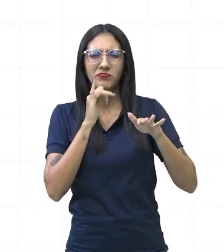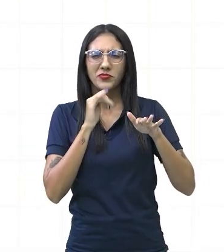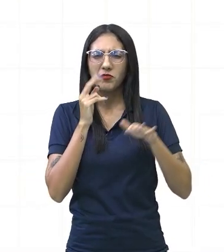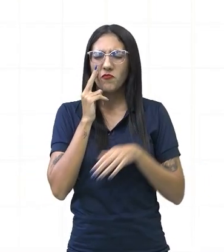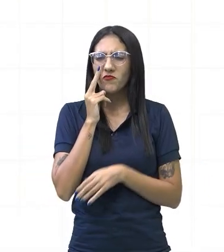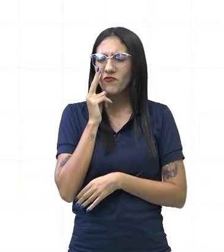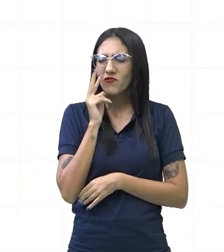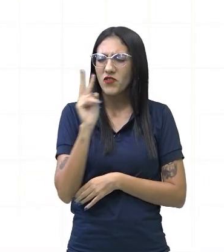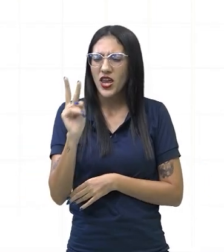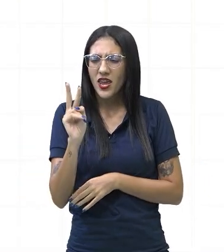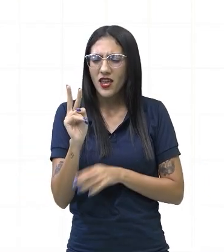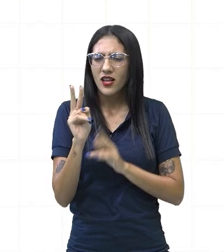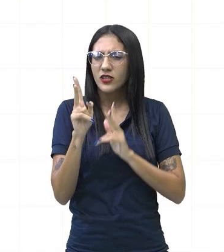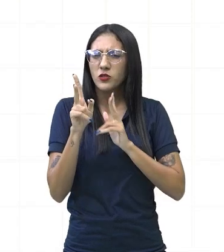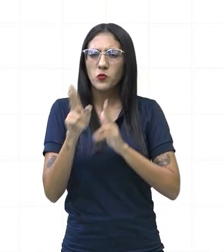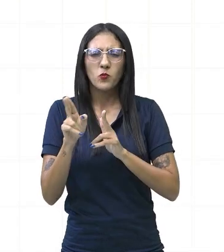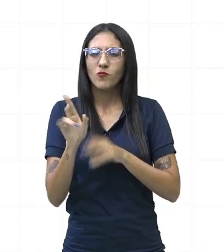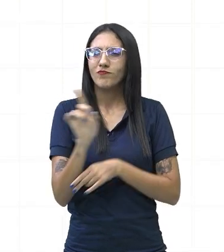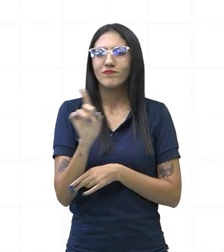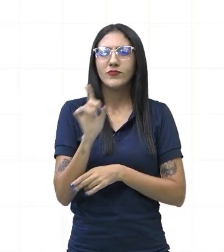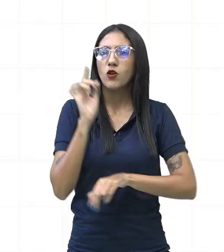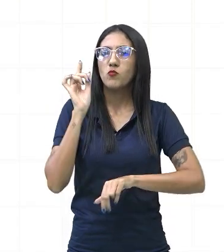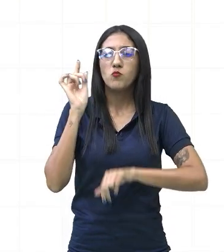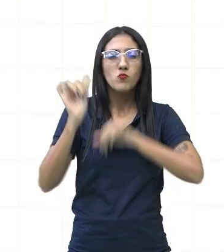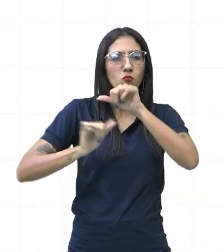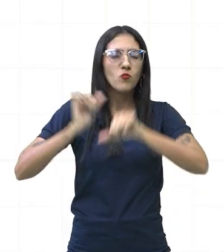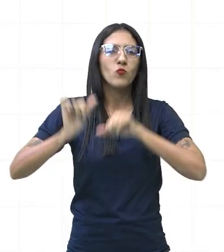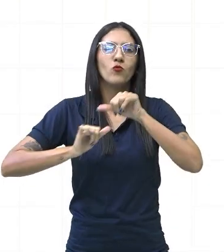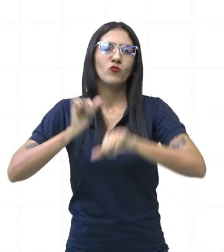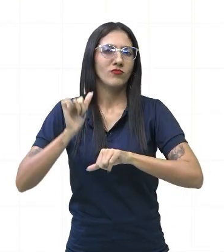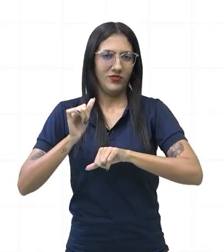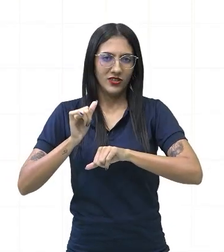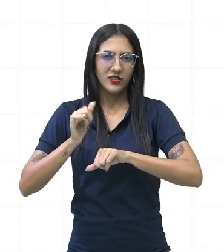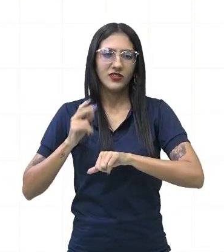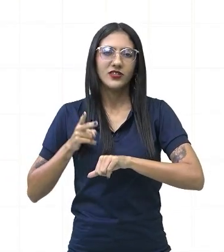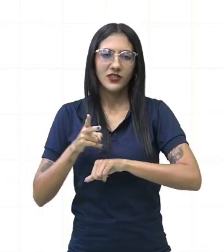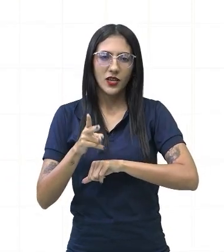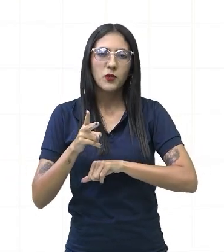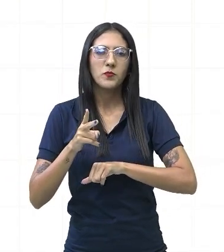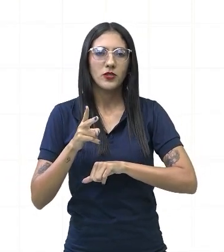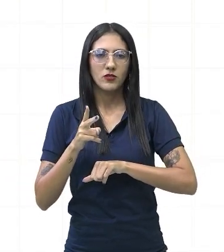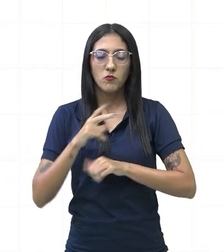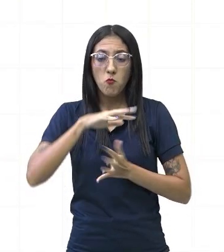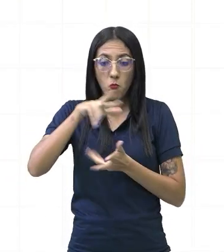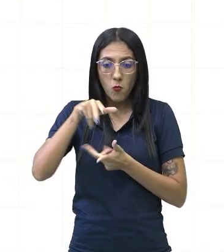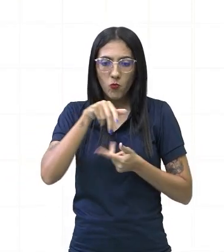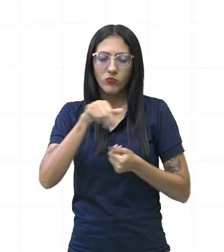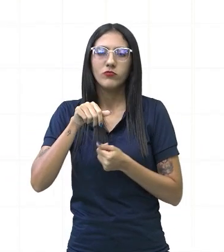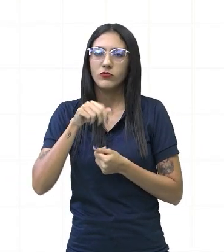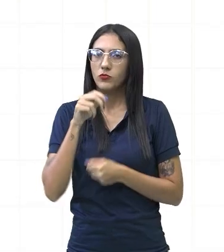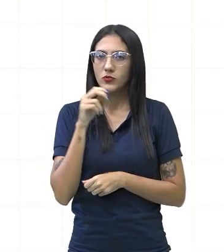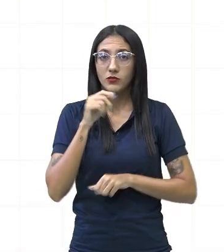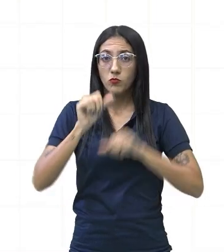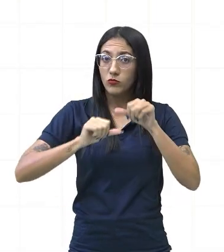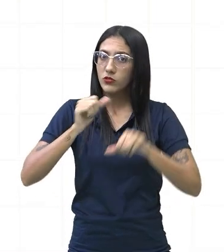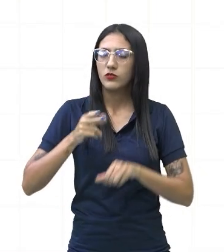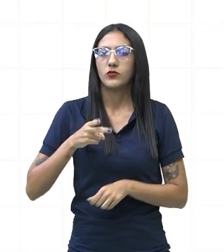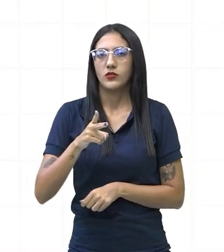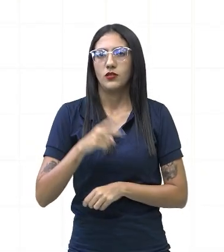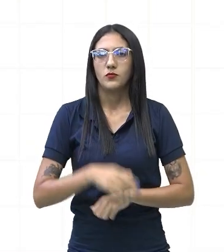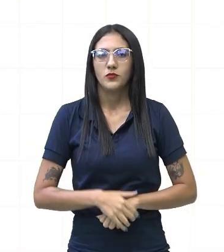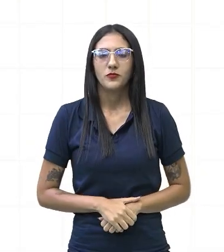que a gente viu há um segundo. Tudo muda o tempo todo no mundo, não é mesmo?